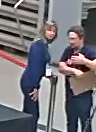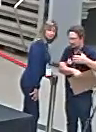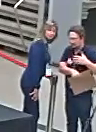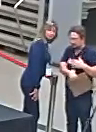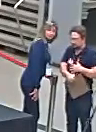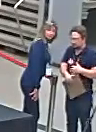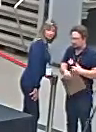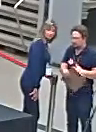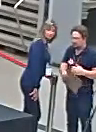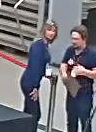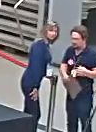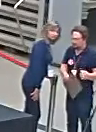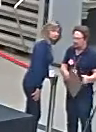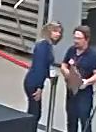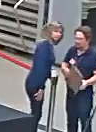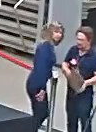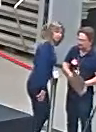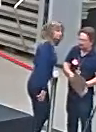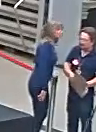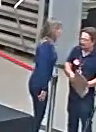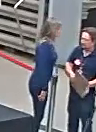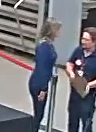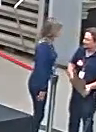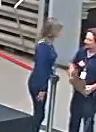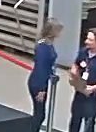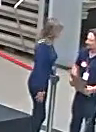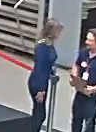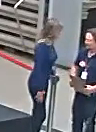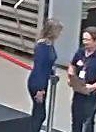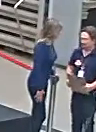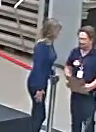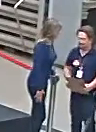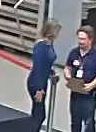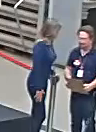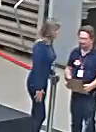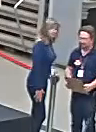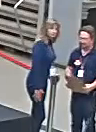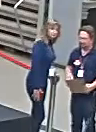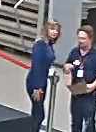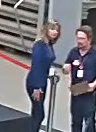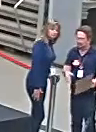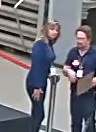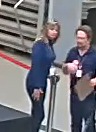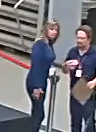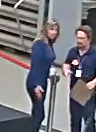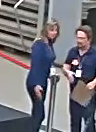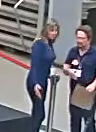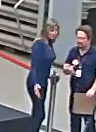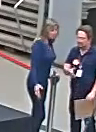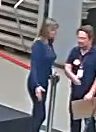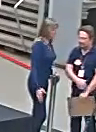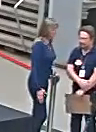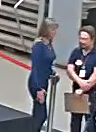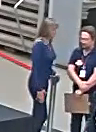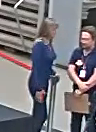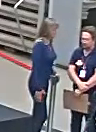acontece no nosso país assess e sem assessor sem ninguém para